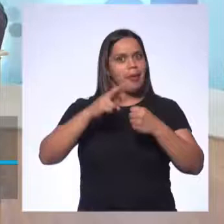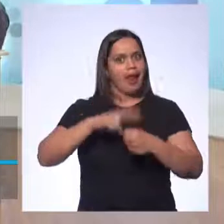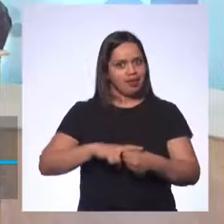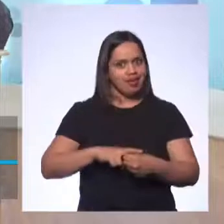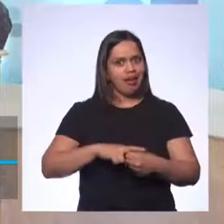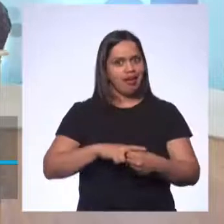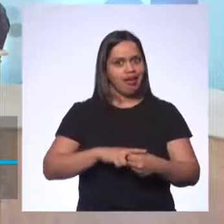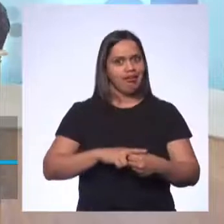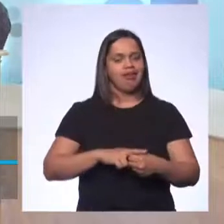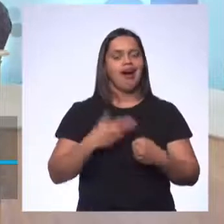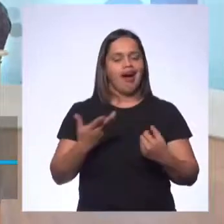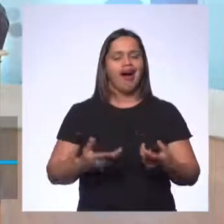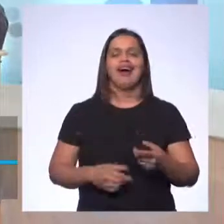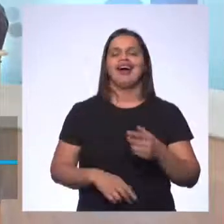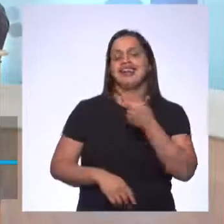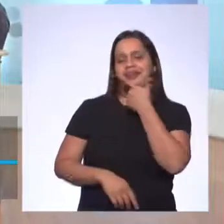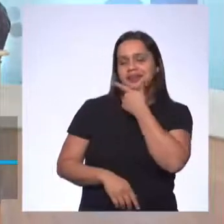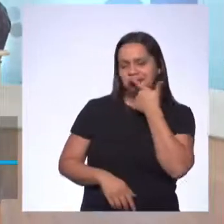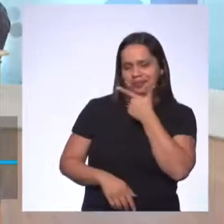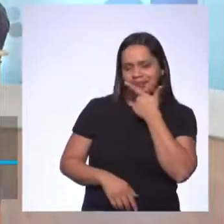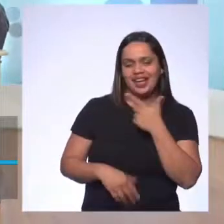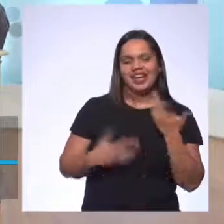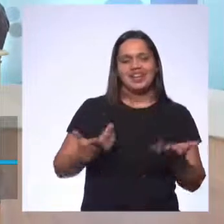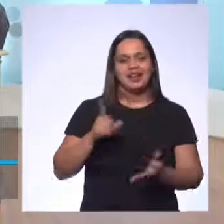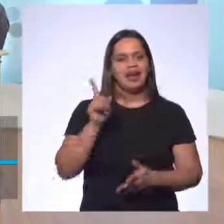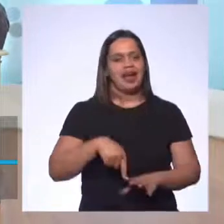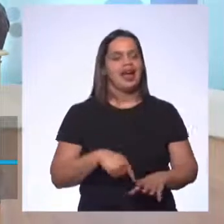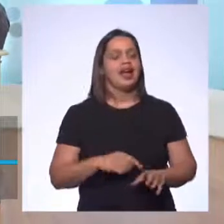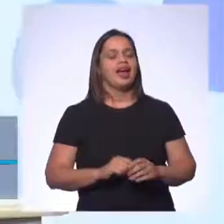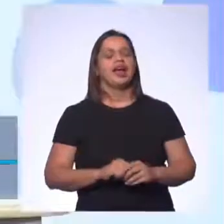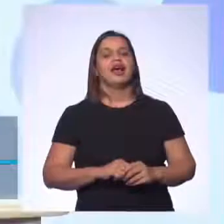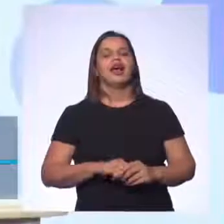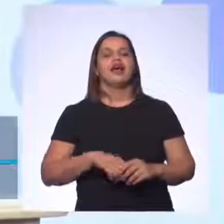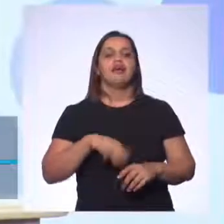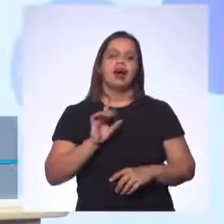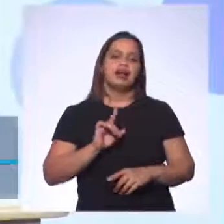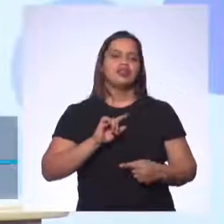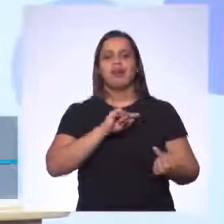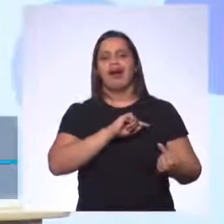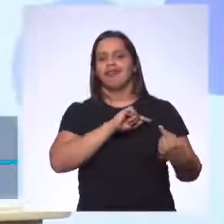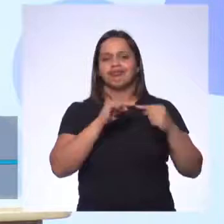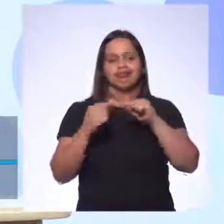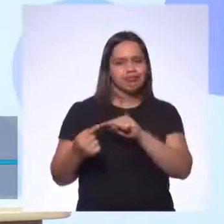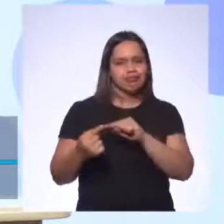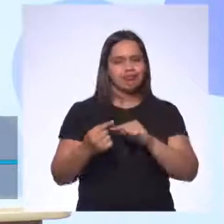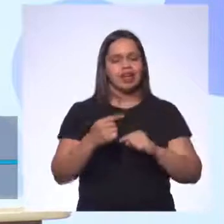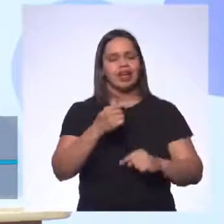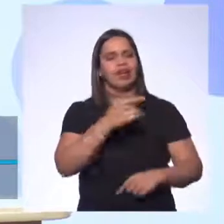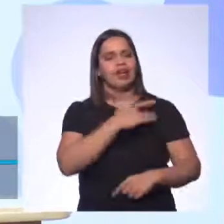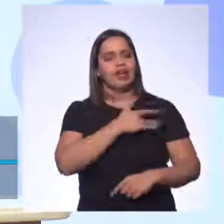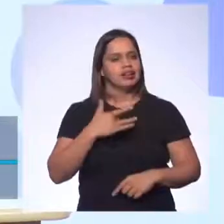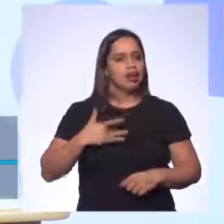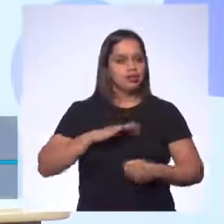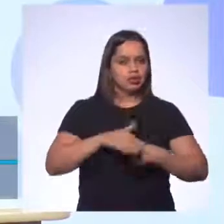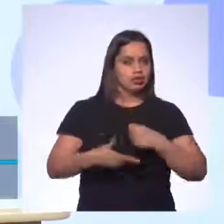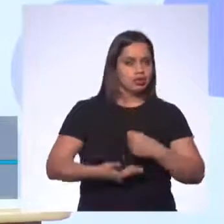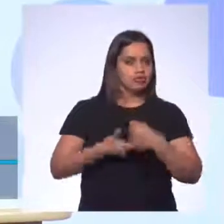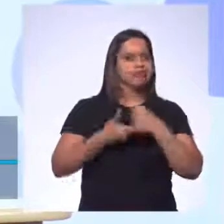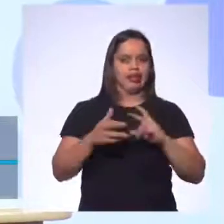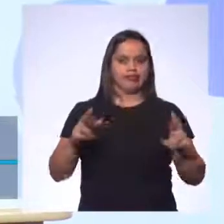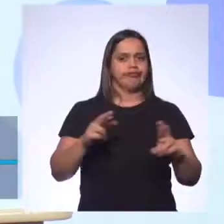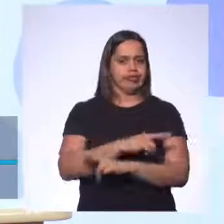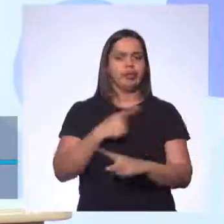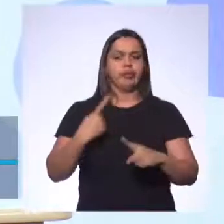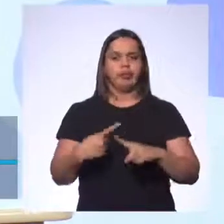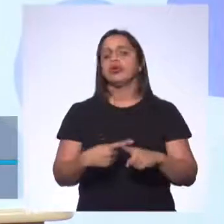Mas a ligação, né, da saúde então. com a sustentabilidade, ela está relacionada, né, que o ser humano, enquanto